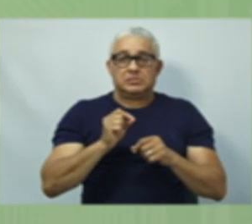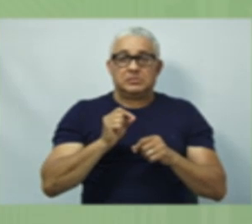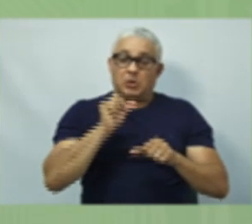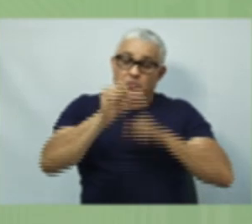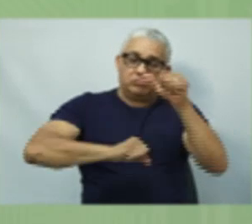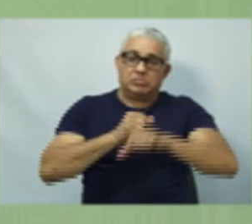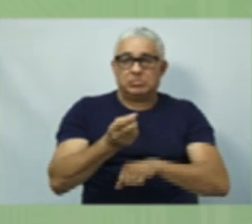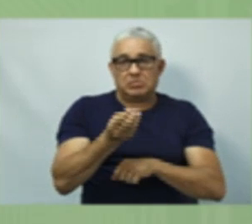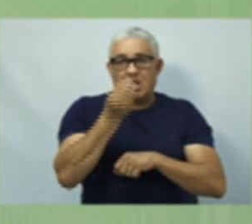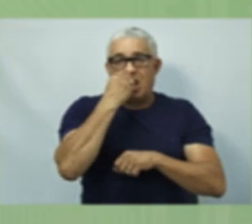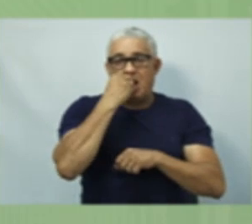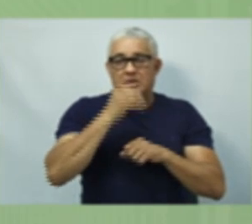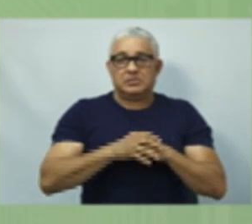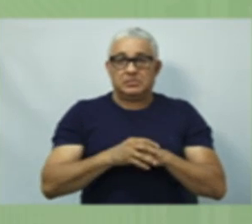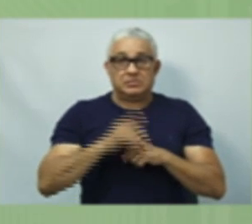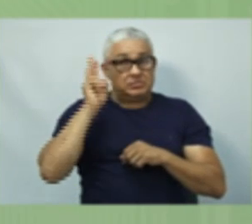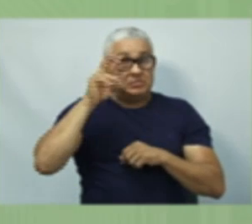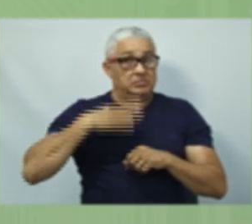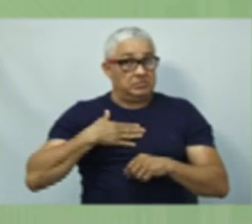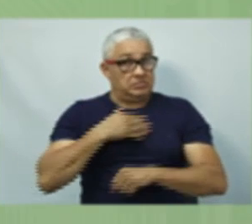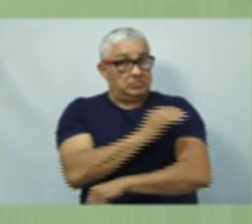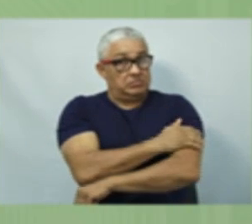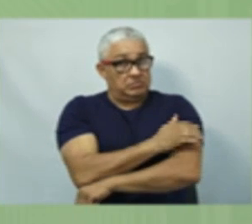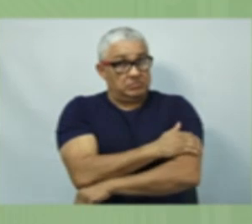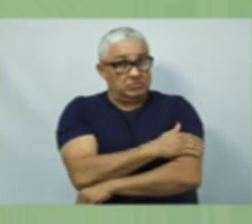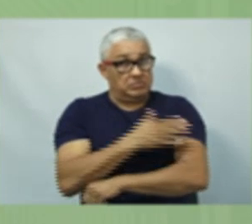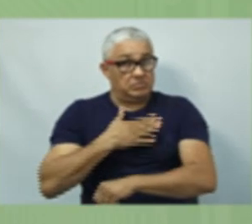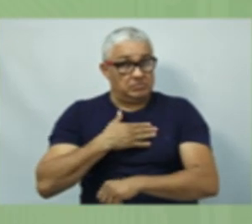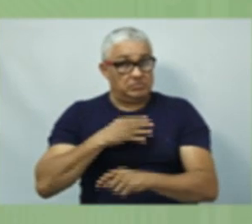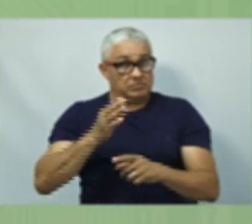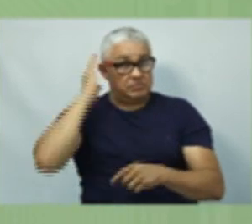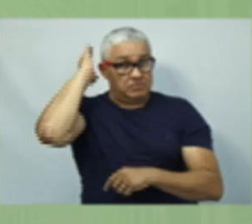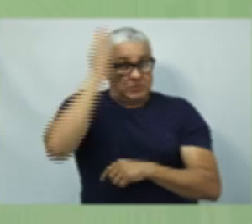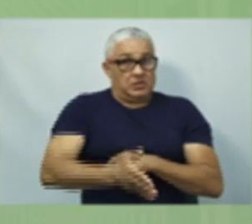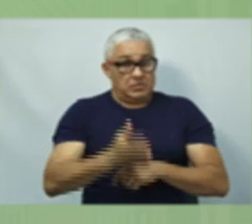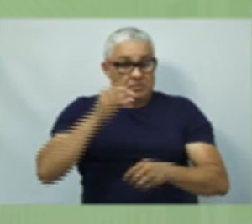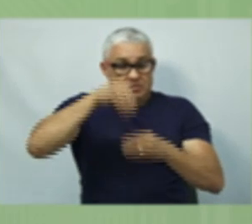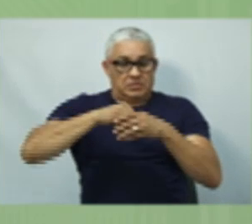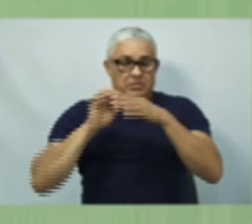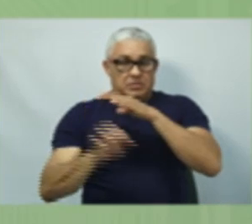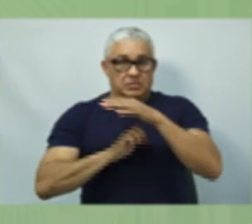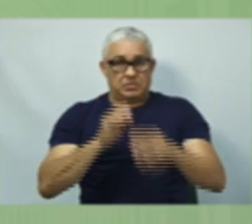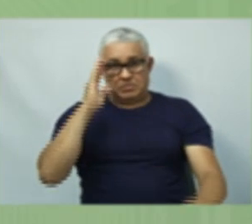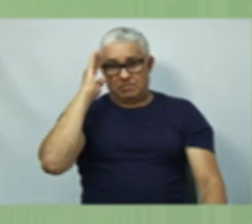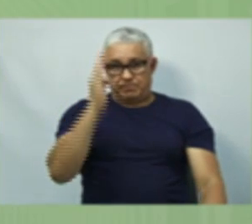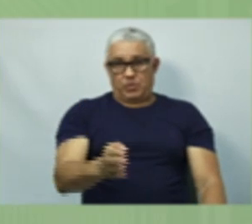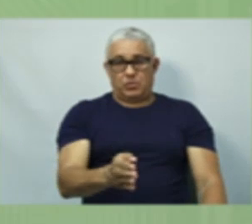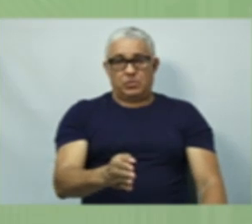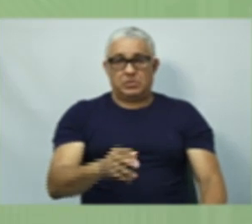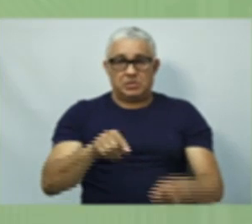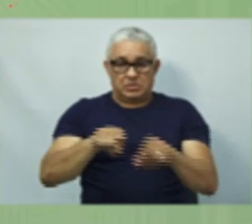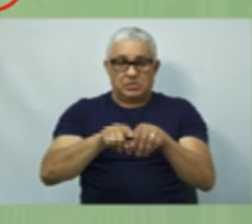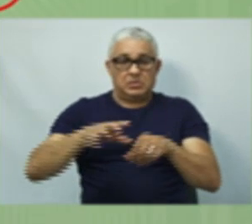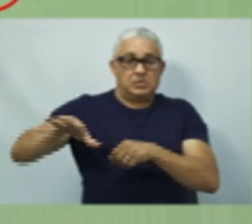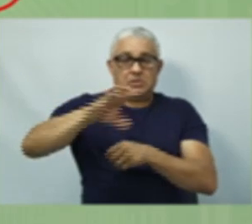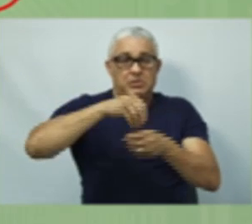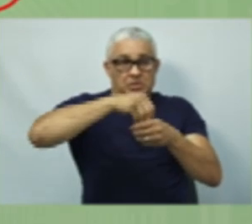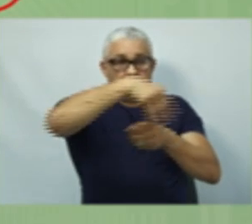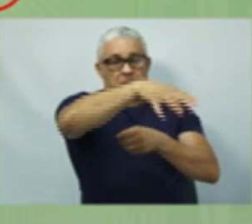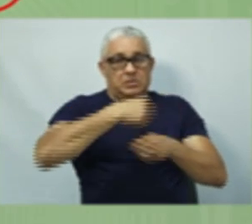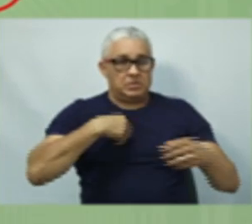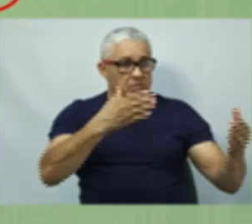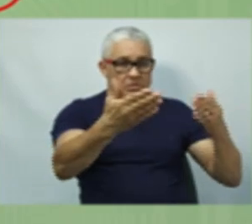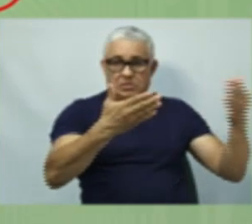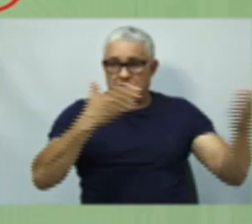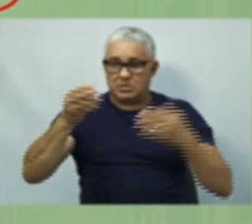fraquezas. Lembra que a minha força é o meu carro-chefe, o meu ponto principal da minha organização. O ambiente externo, eu vou estar analisando quais são